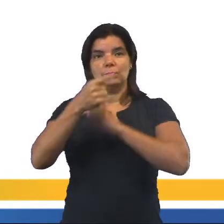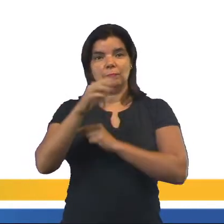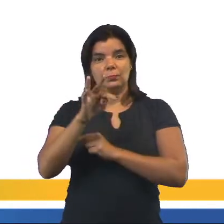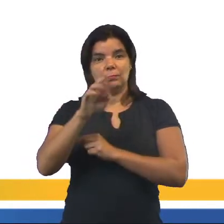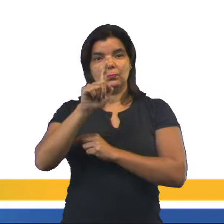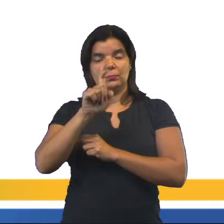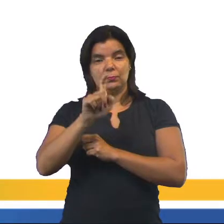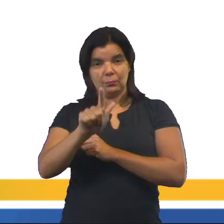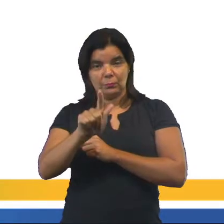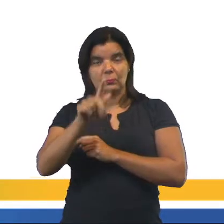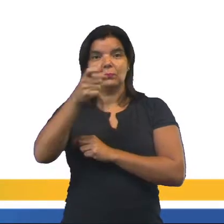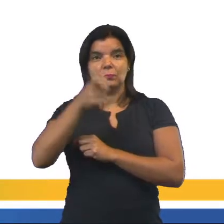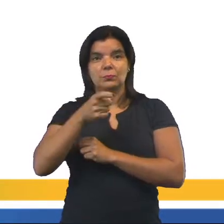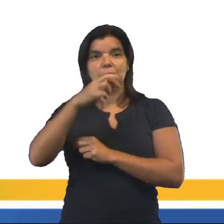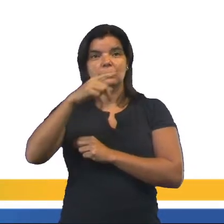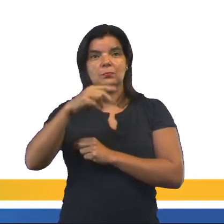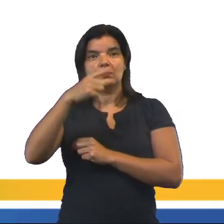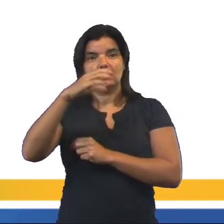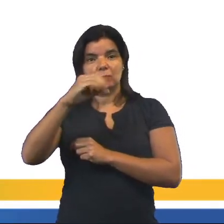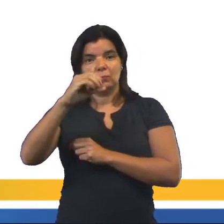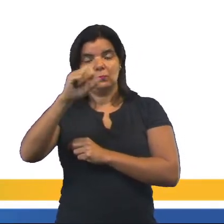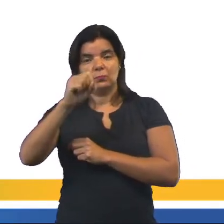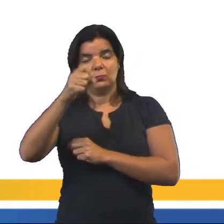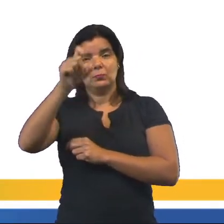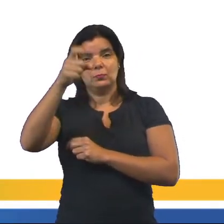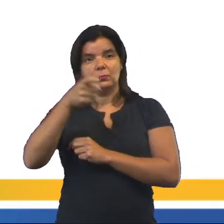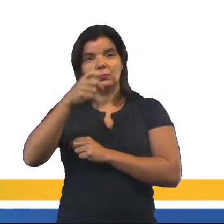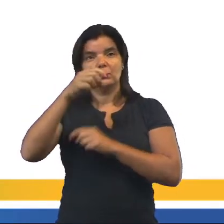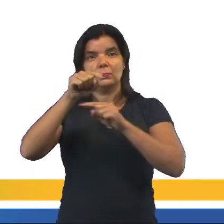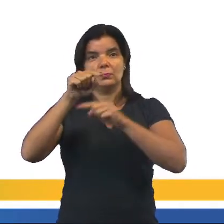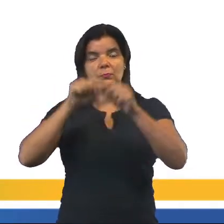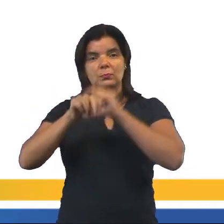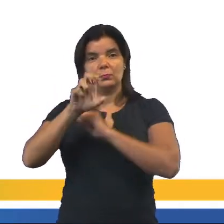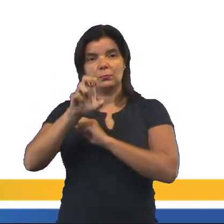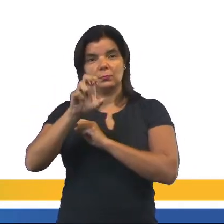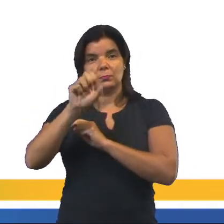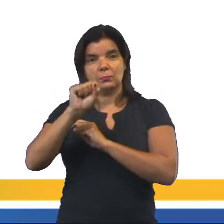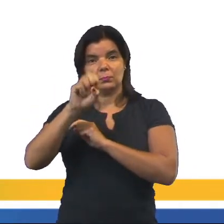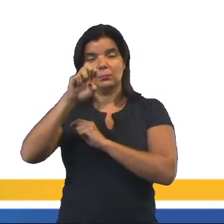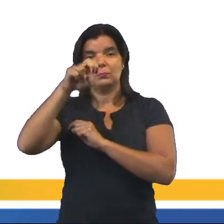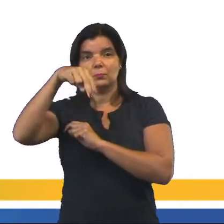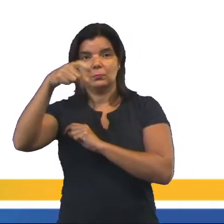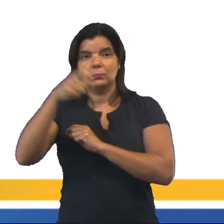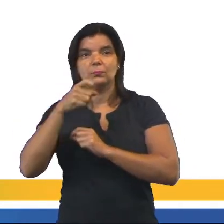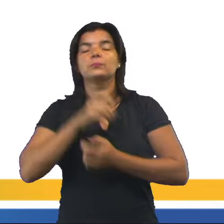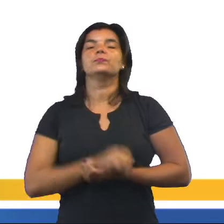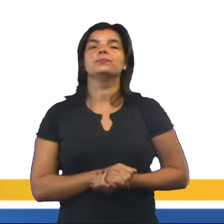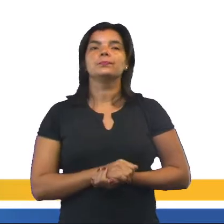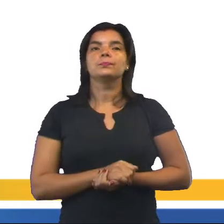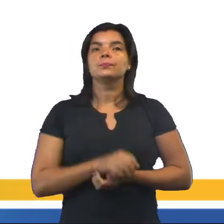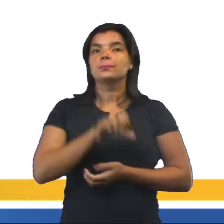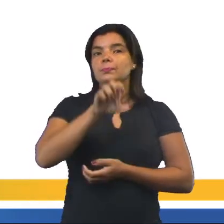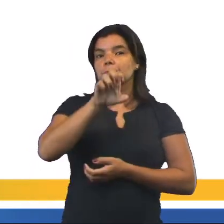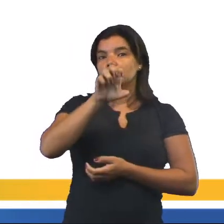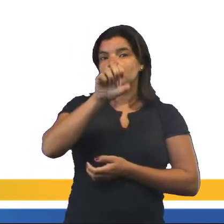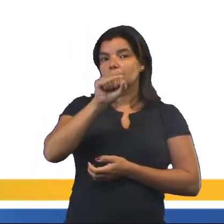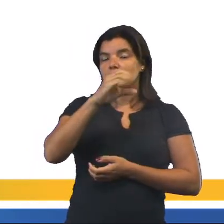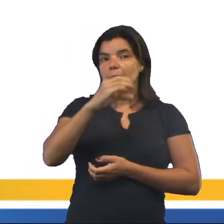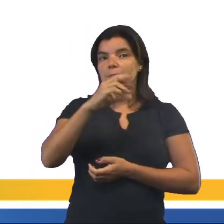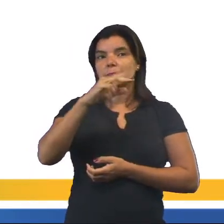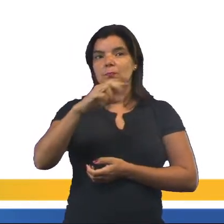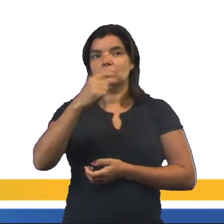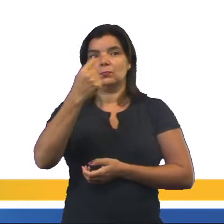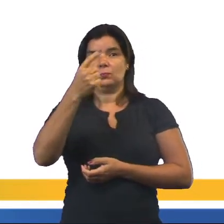sobre tangente de x, que é igual a cosseno de x sobre seno de x. Consequente de x